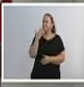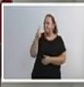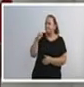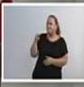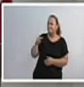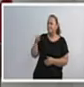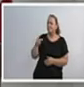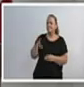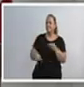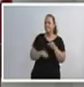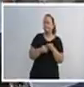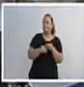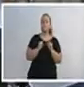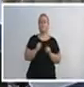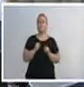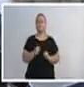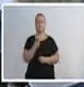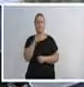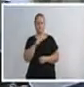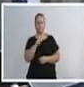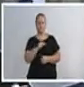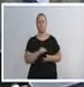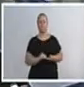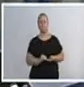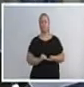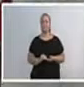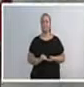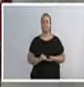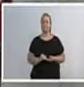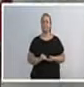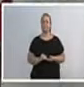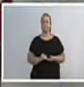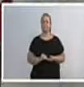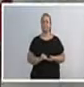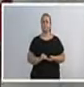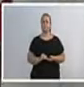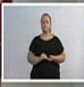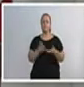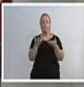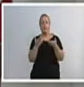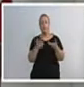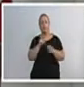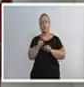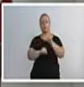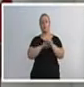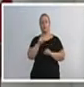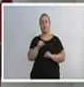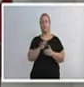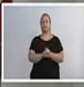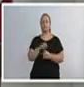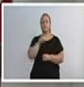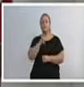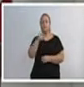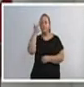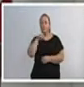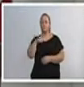meu tempo ali da parte. Vossa Excelência tem mais finalizar. 2 minutos. Obrigado. E quero apenas colocar que se nós dialogarmos e